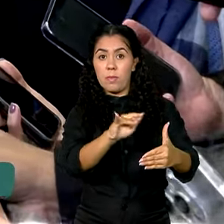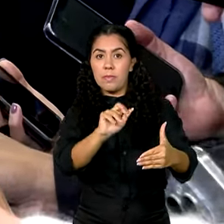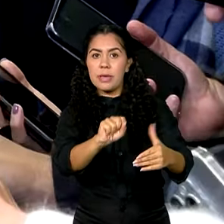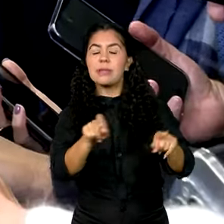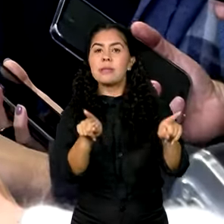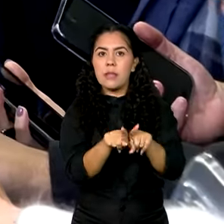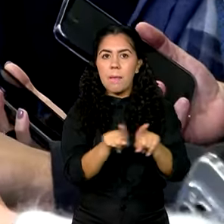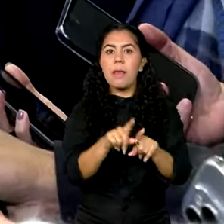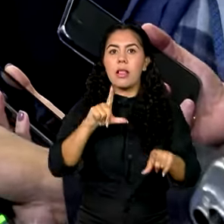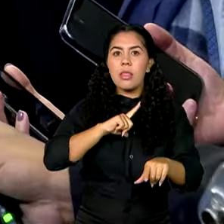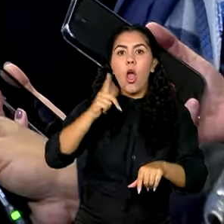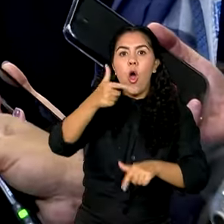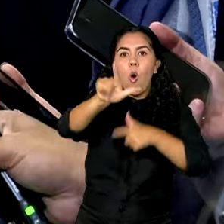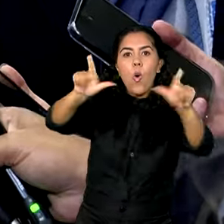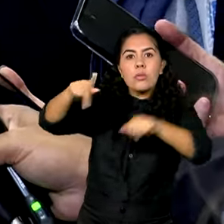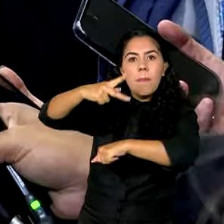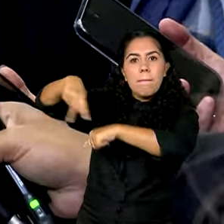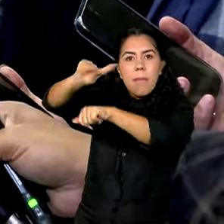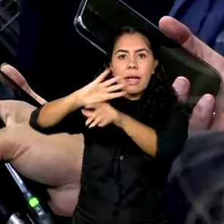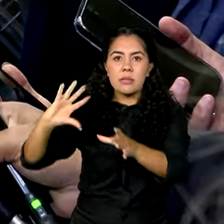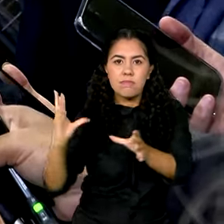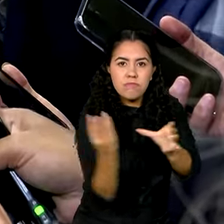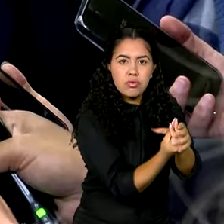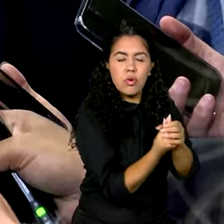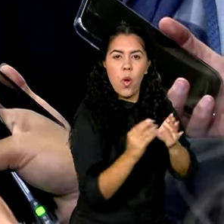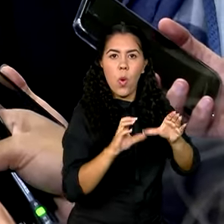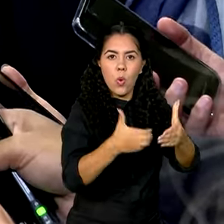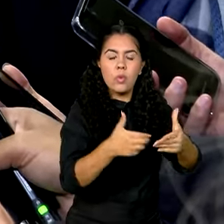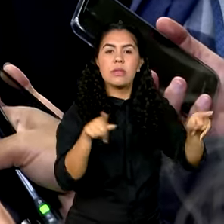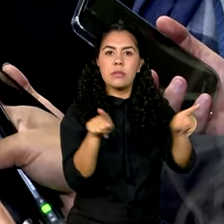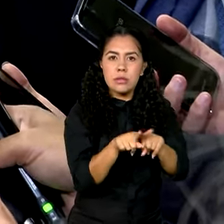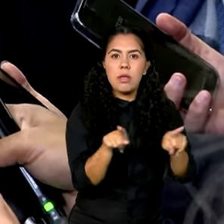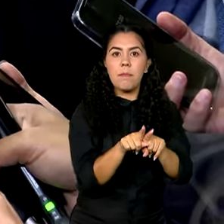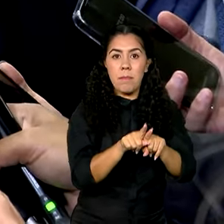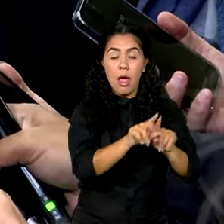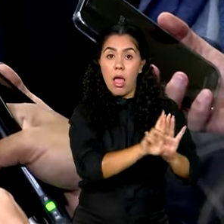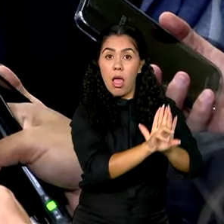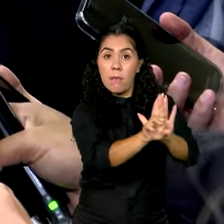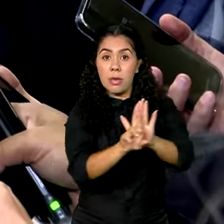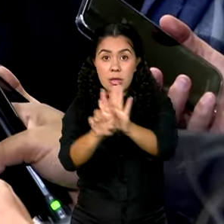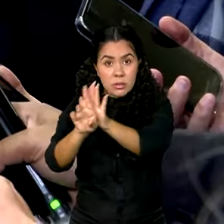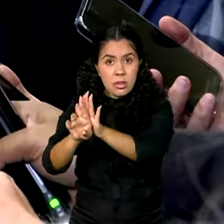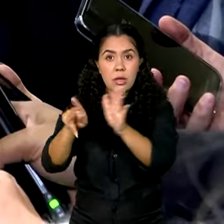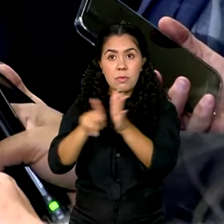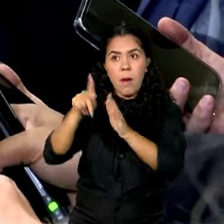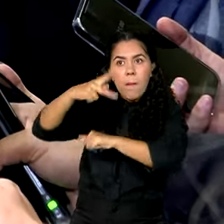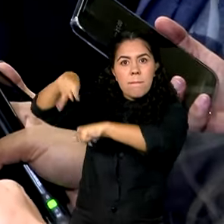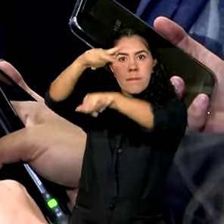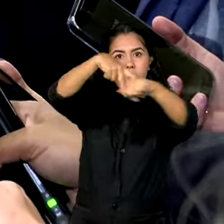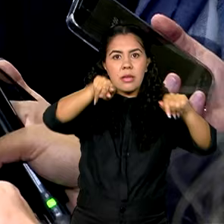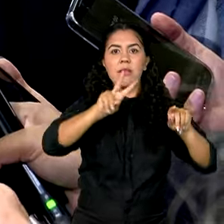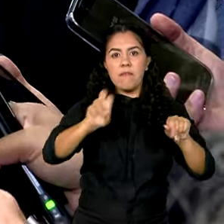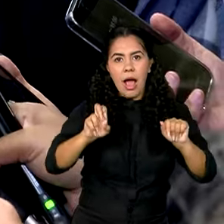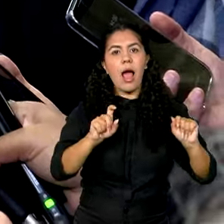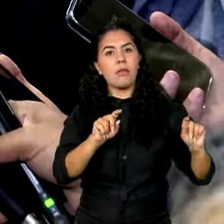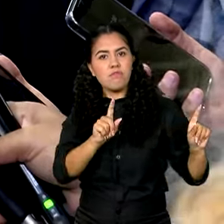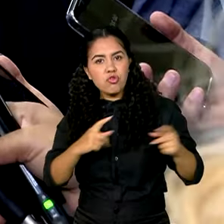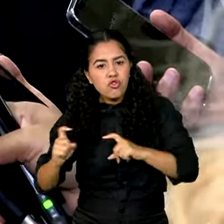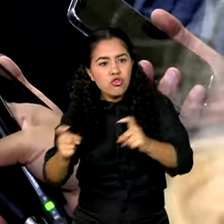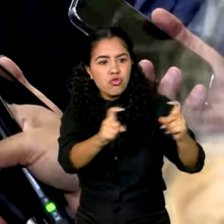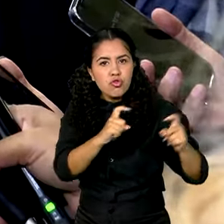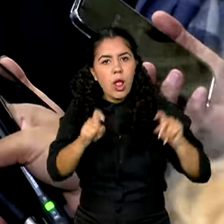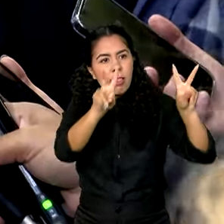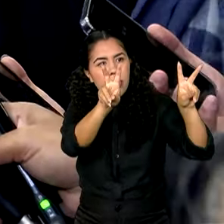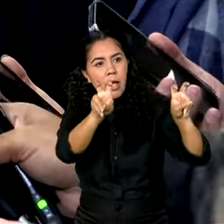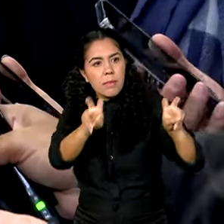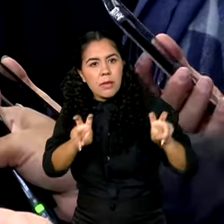é um processo em formação e os chefes de Estado vão discutir todos os temas que estão na agenda, que são os